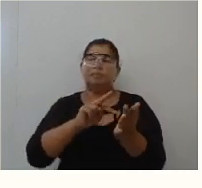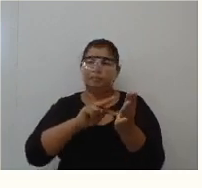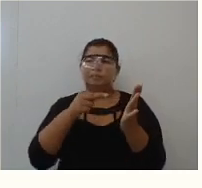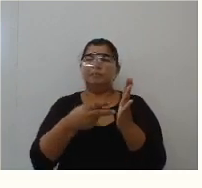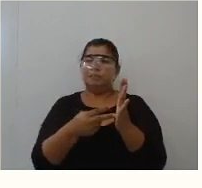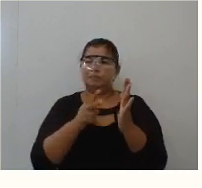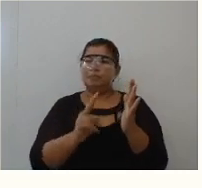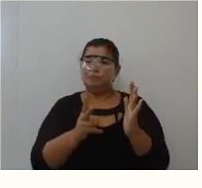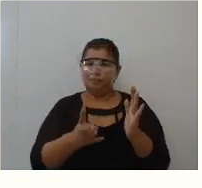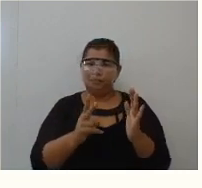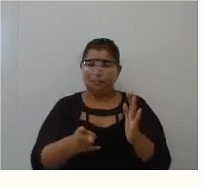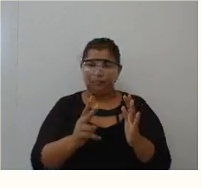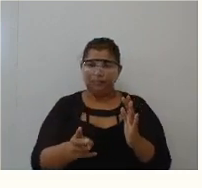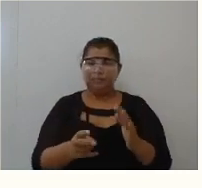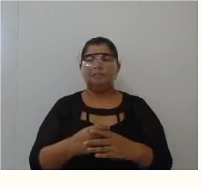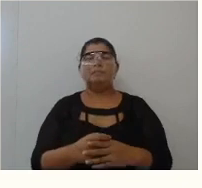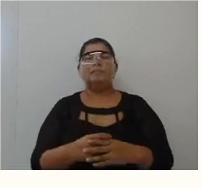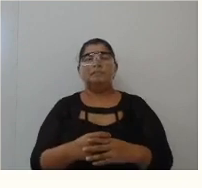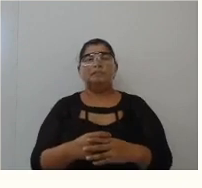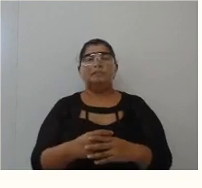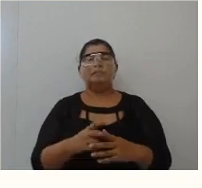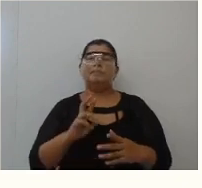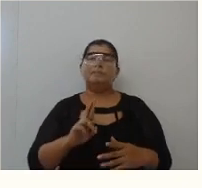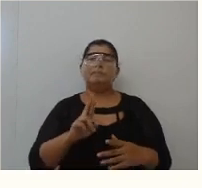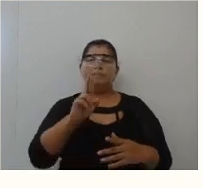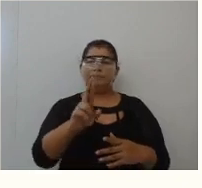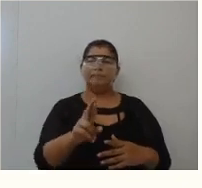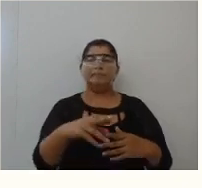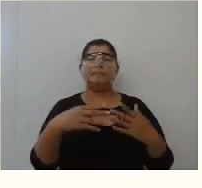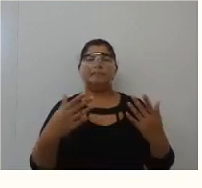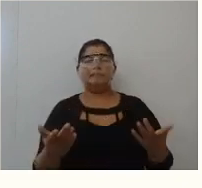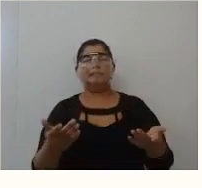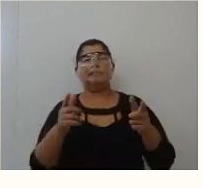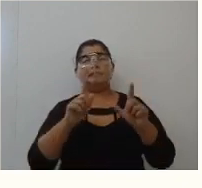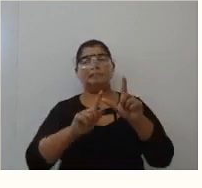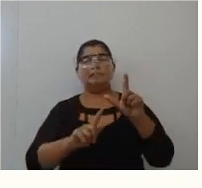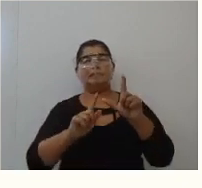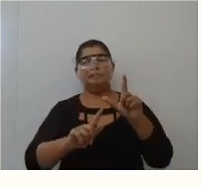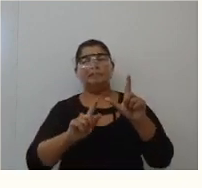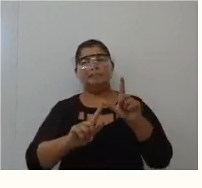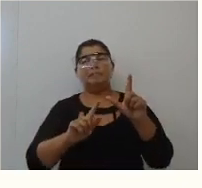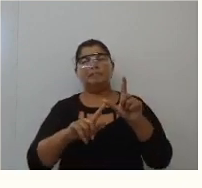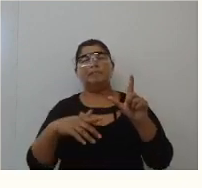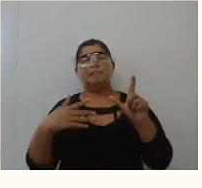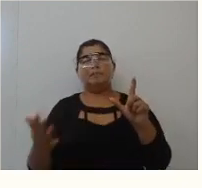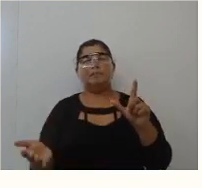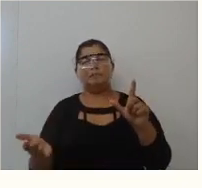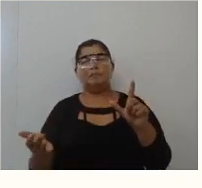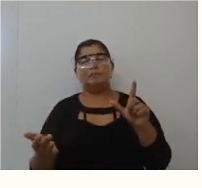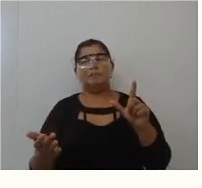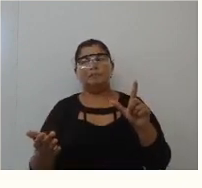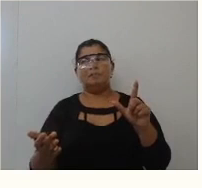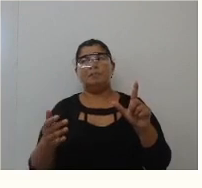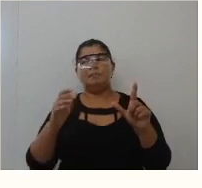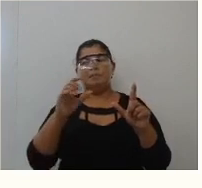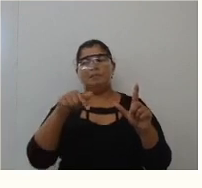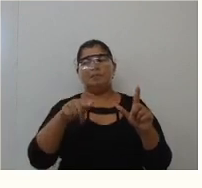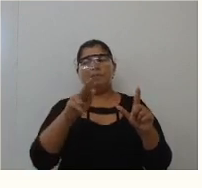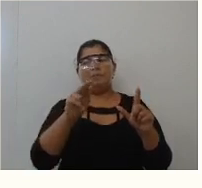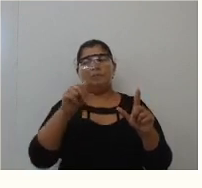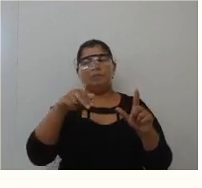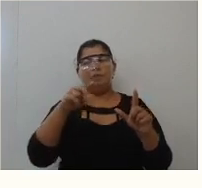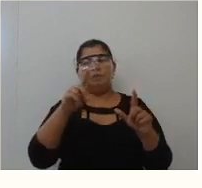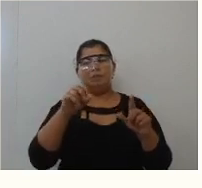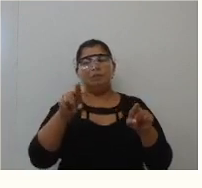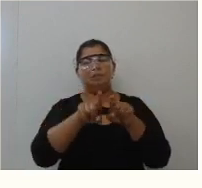no enunciado. Resposta certa. Letra... Lembrando que o quando dá ideia de tempo, não é